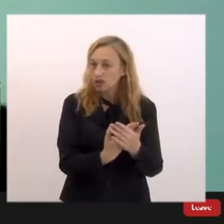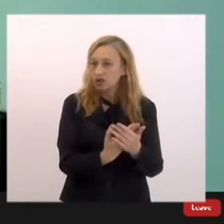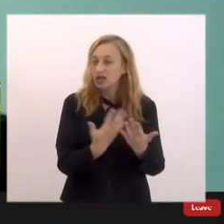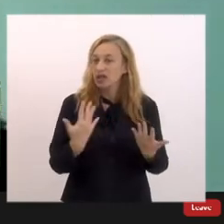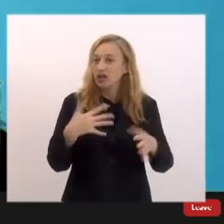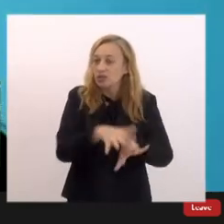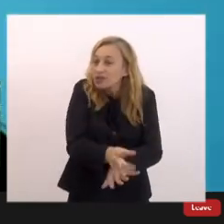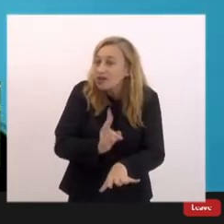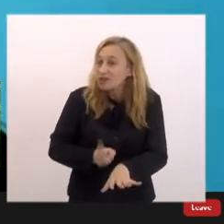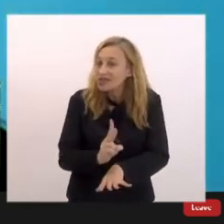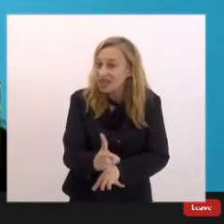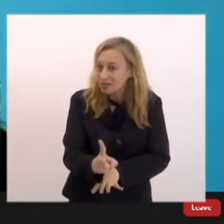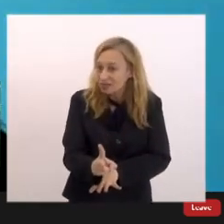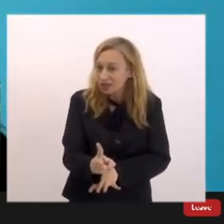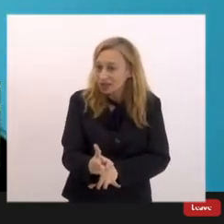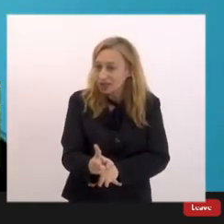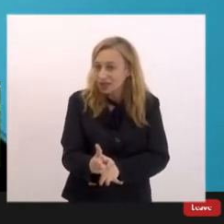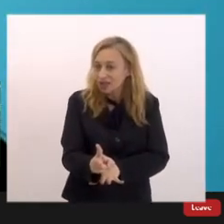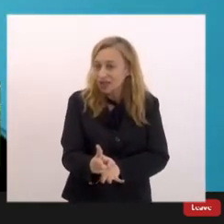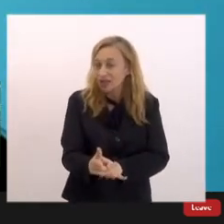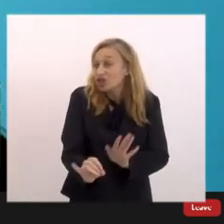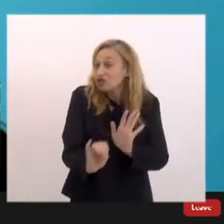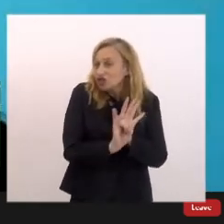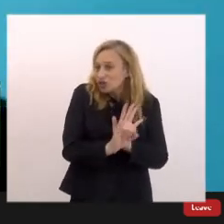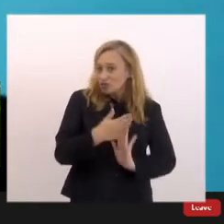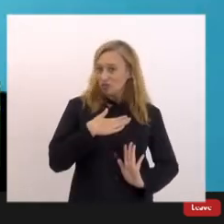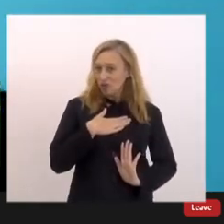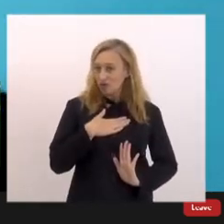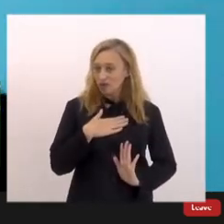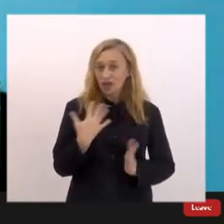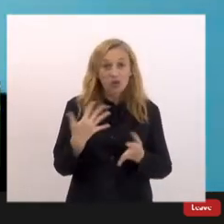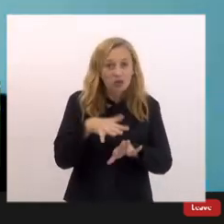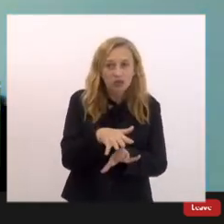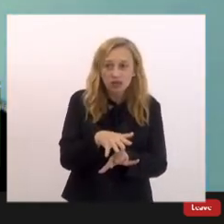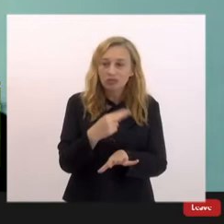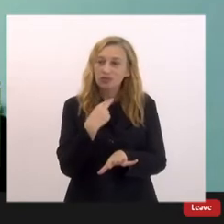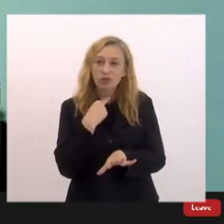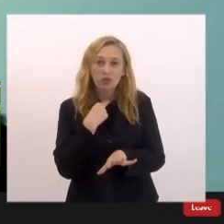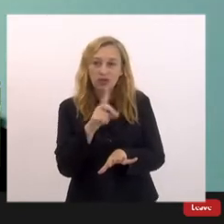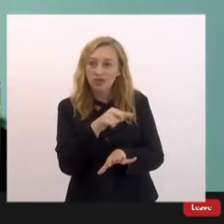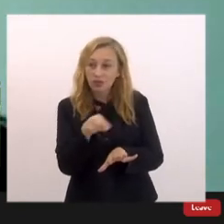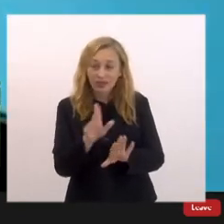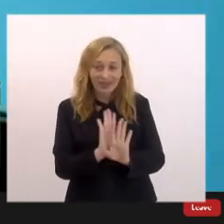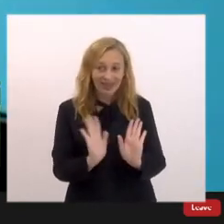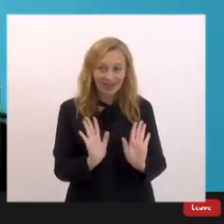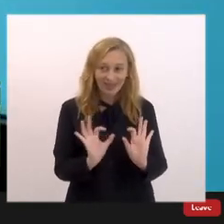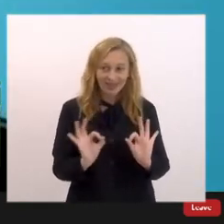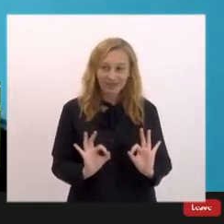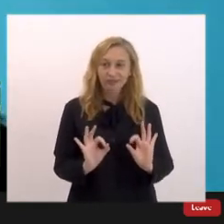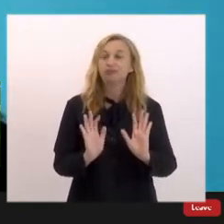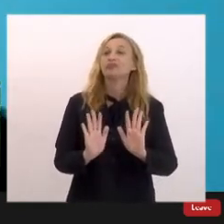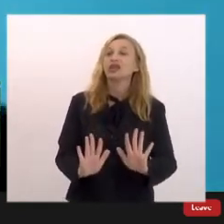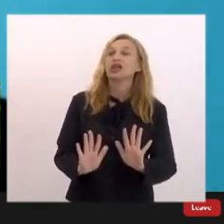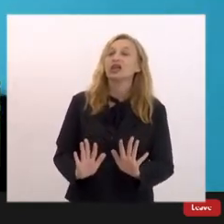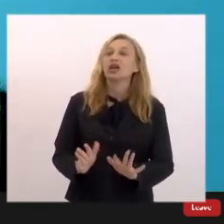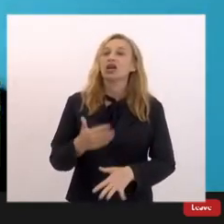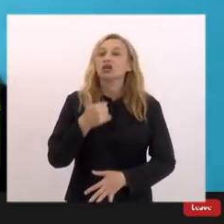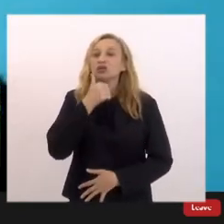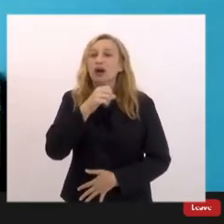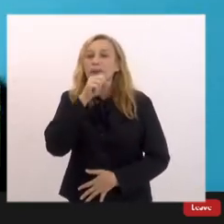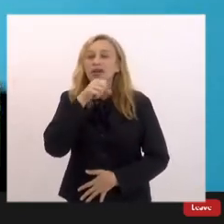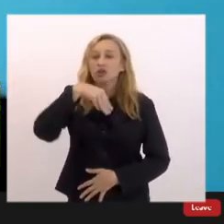sempre, inclua do meu jeito, porque a inclusão não pode jamais ser sistematizada. Eu sou mãe do